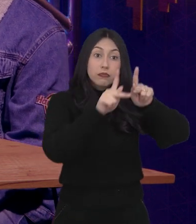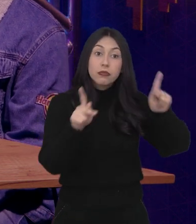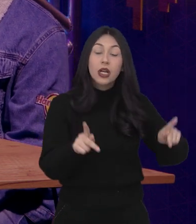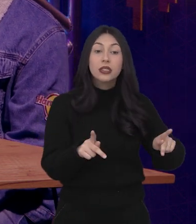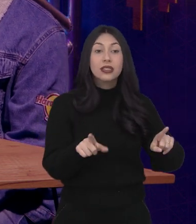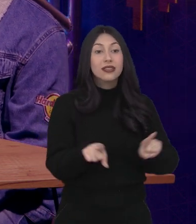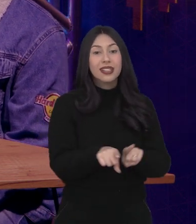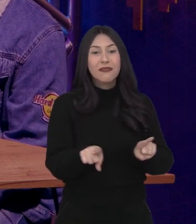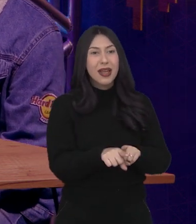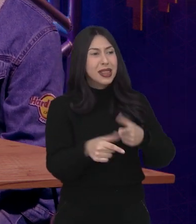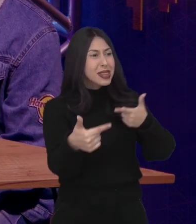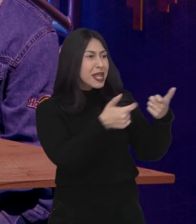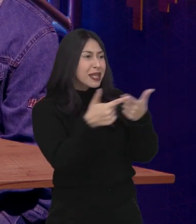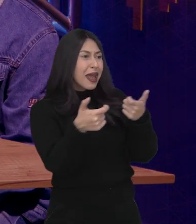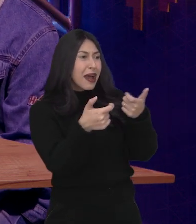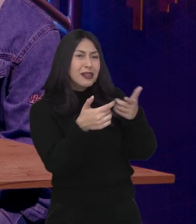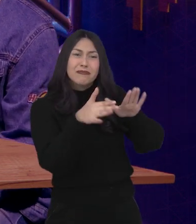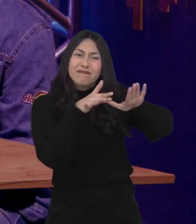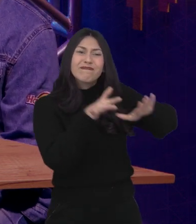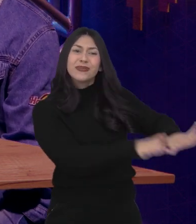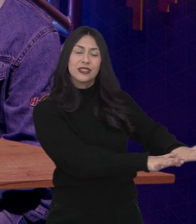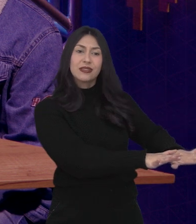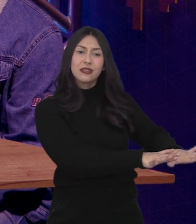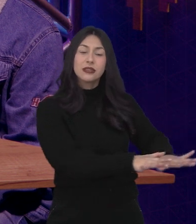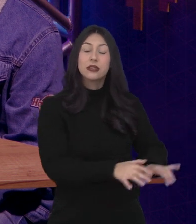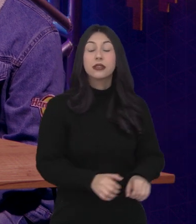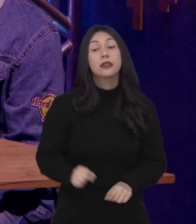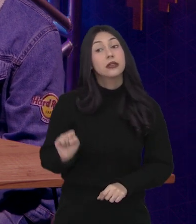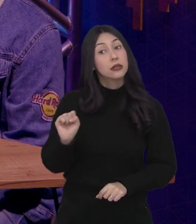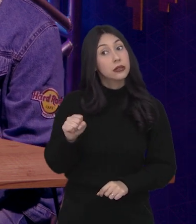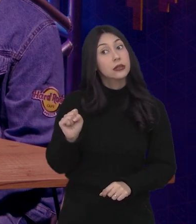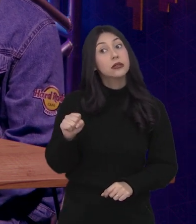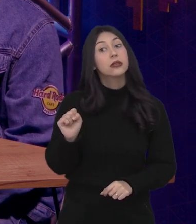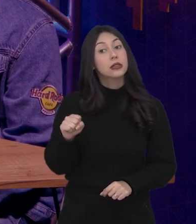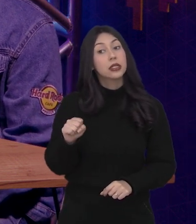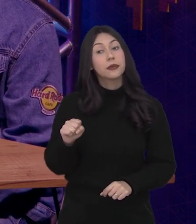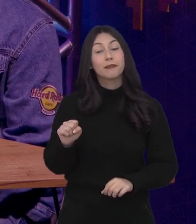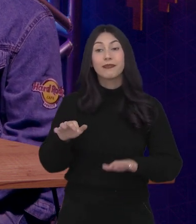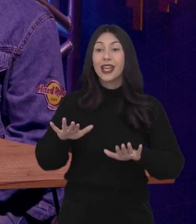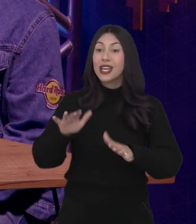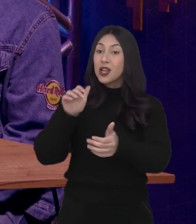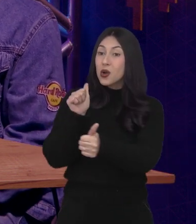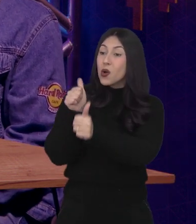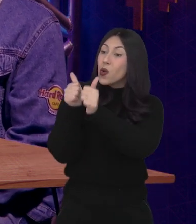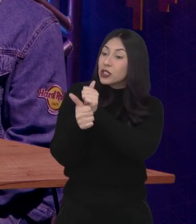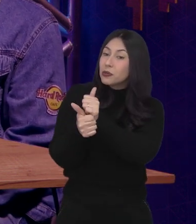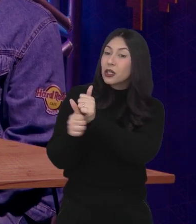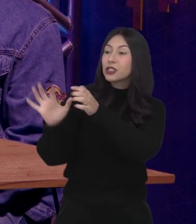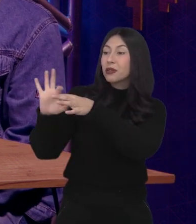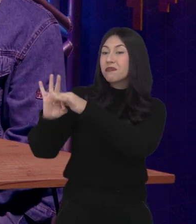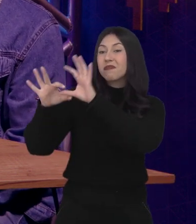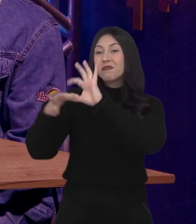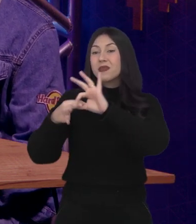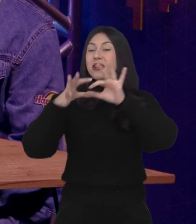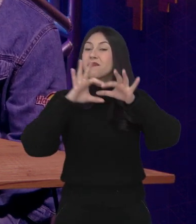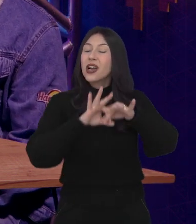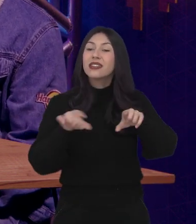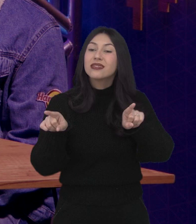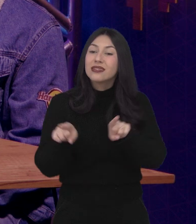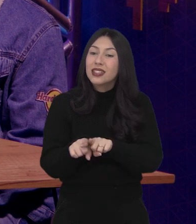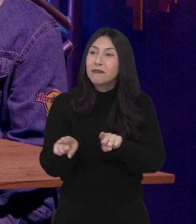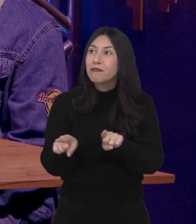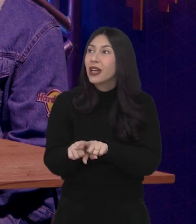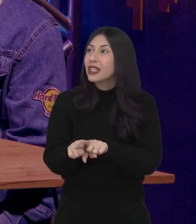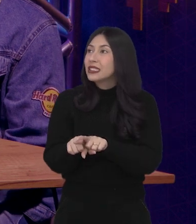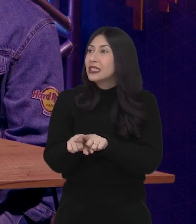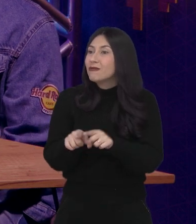e ser contra a guerra, né, principalmente. Sim. E o esporte, né, e as Olimpíadas têm muito dessa